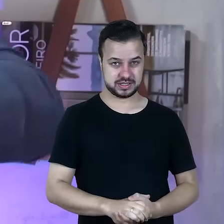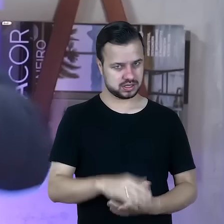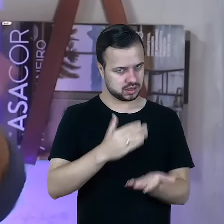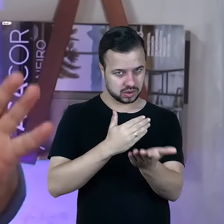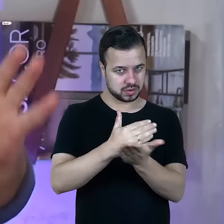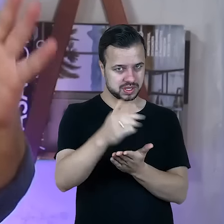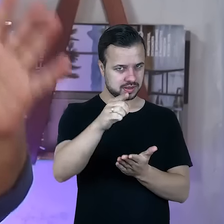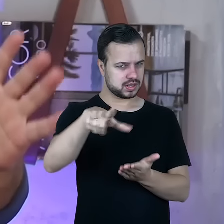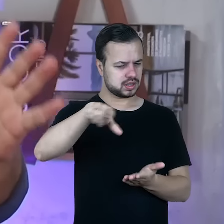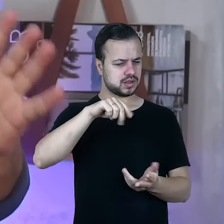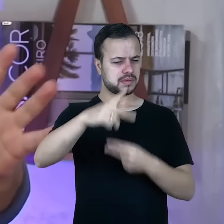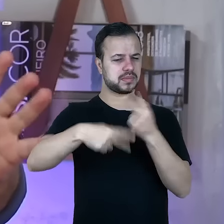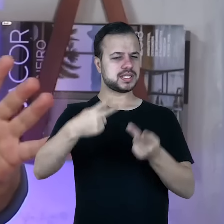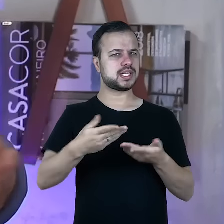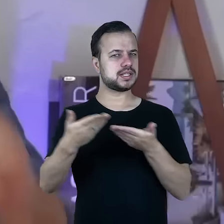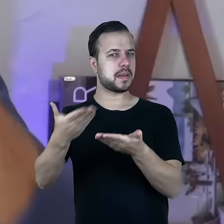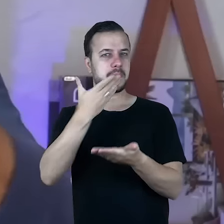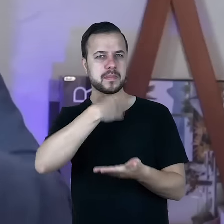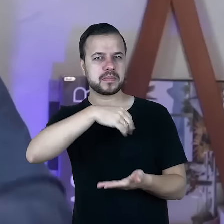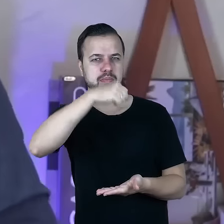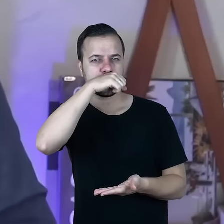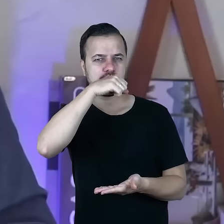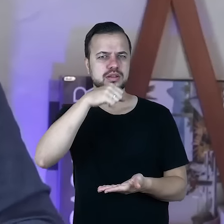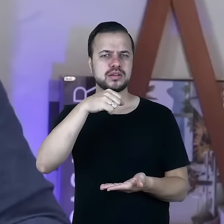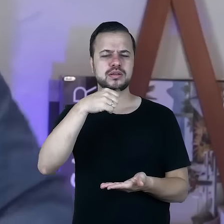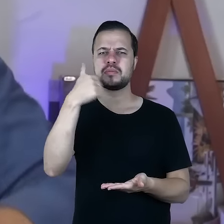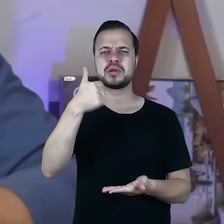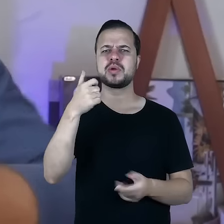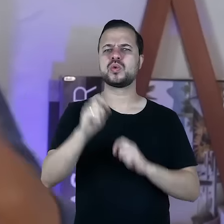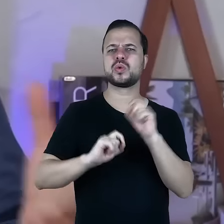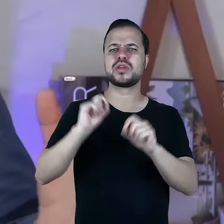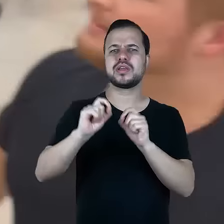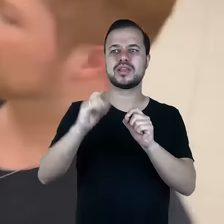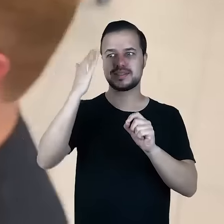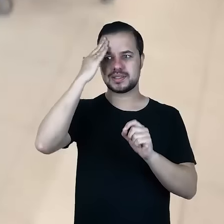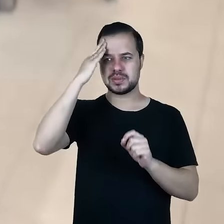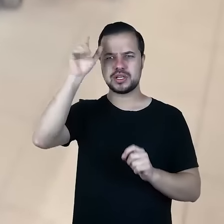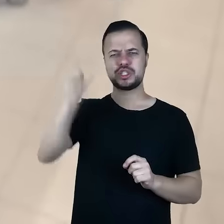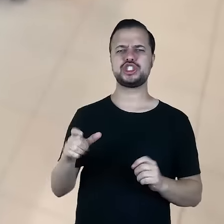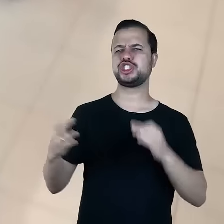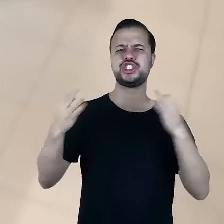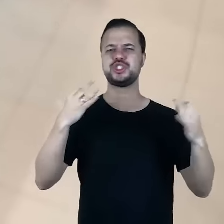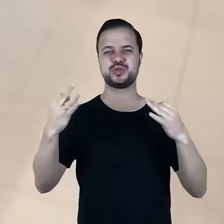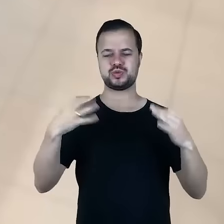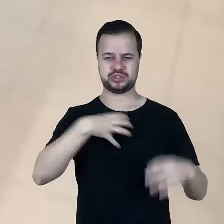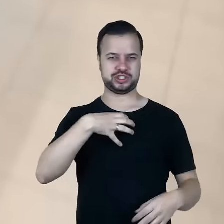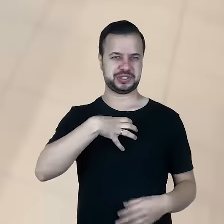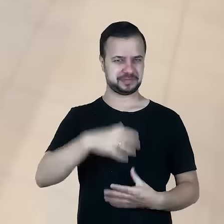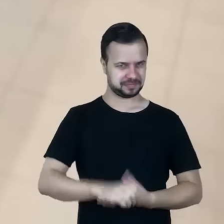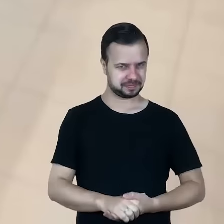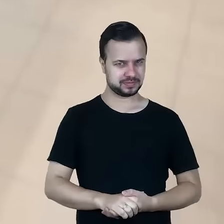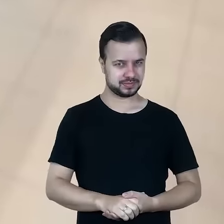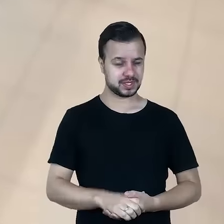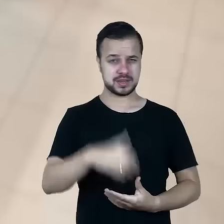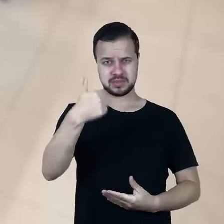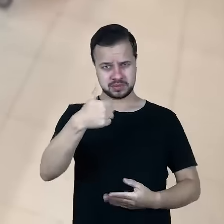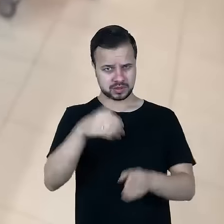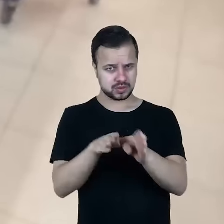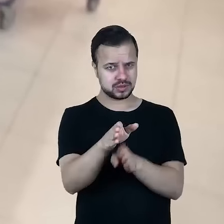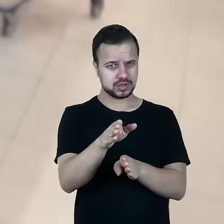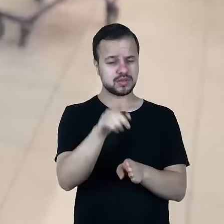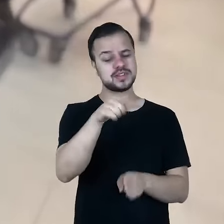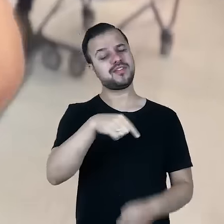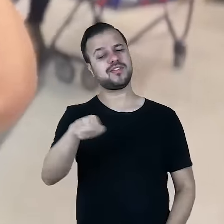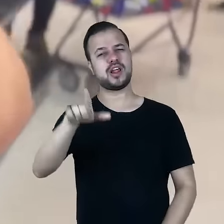para você escolher o presente do seu pai, a primeira coisa que você tem que fazer é descobrir qual o estilo dele. Feito isso, a minha primeira dica é: vá